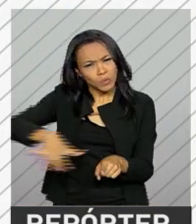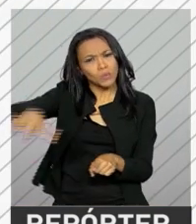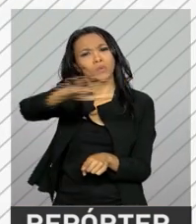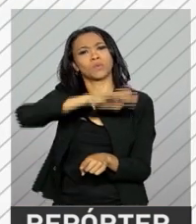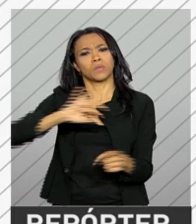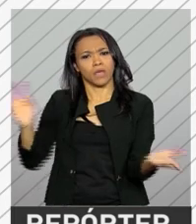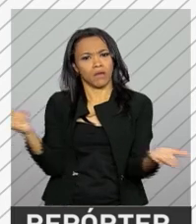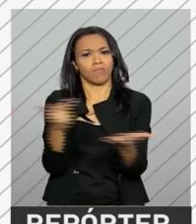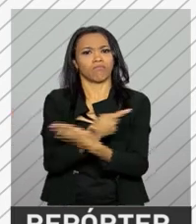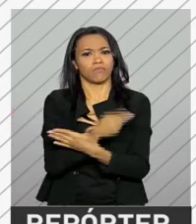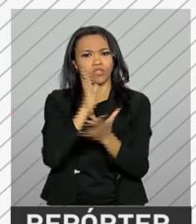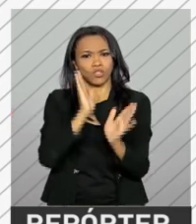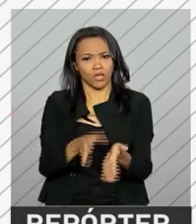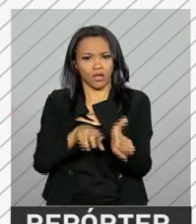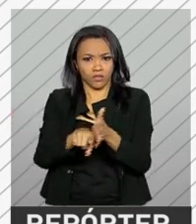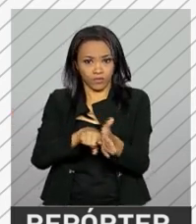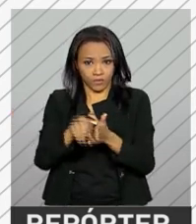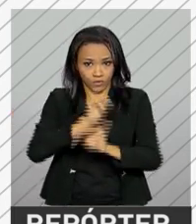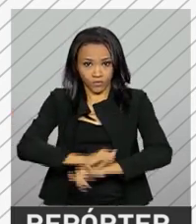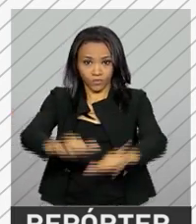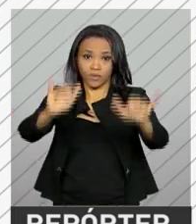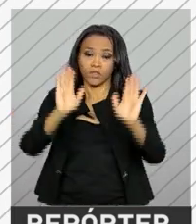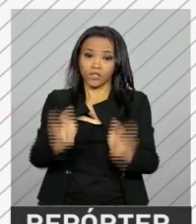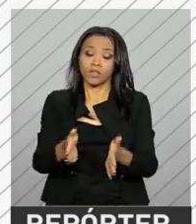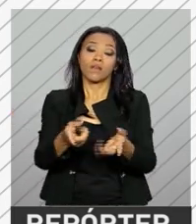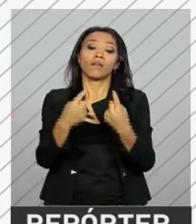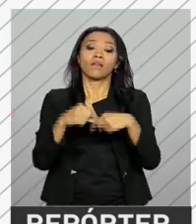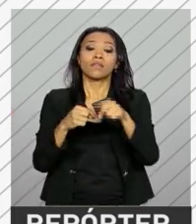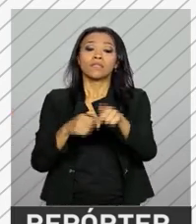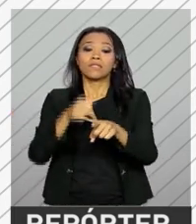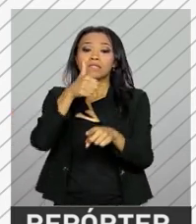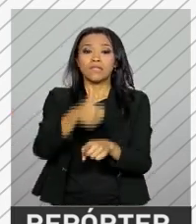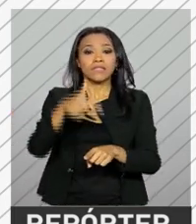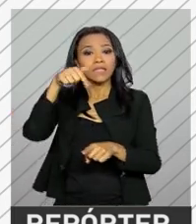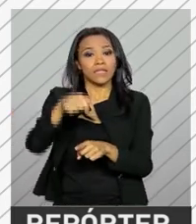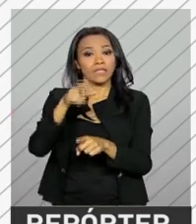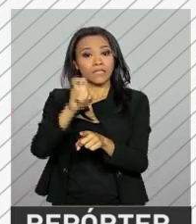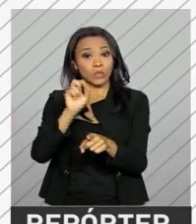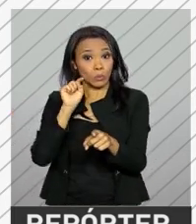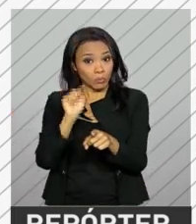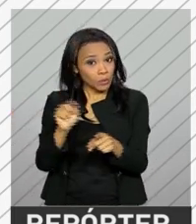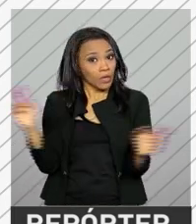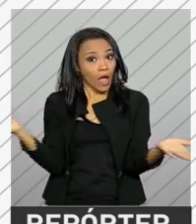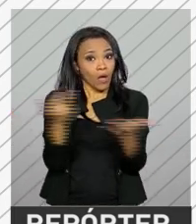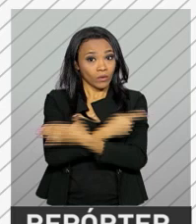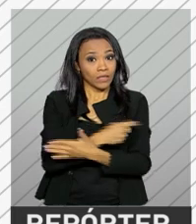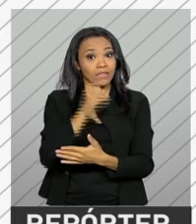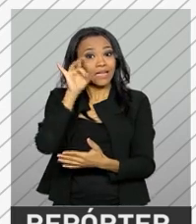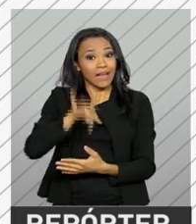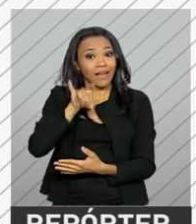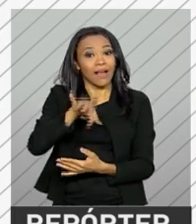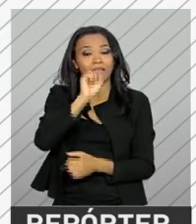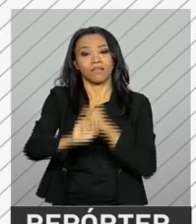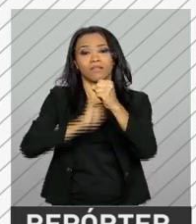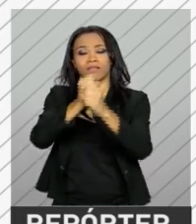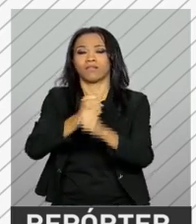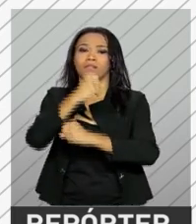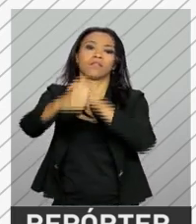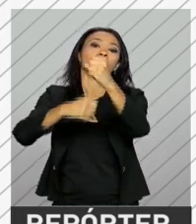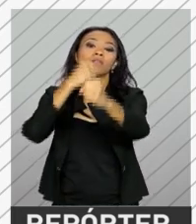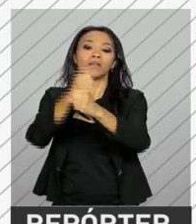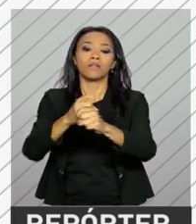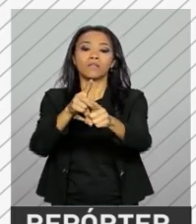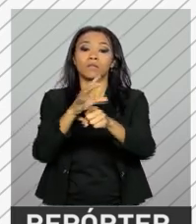tumores malignos registrados no país. São cerca de 175 mil novos casos a cada ano e